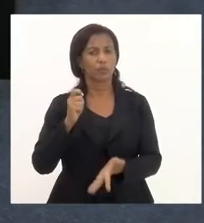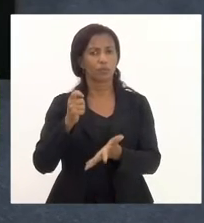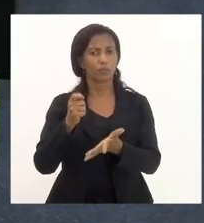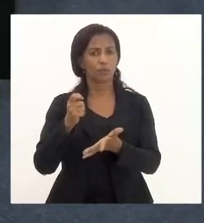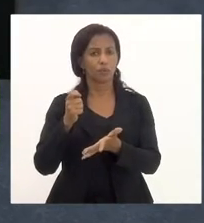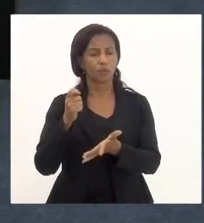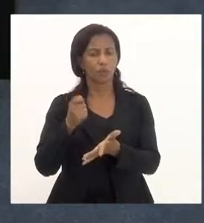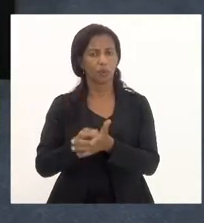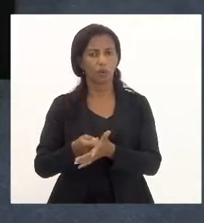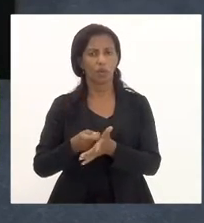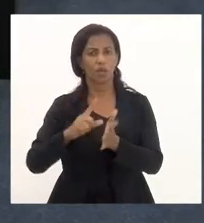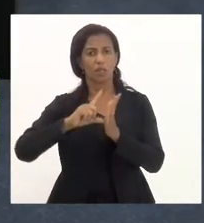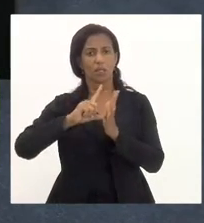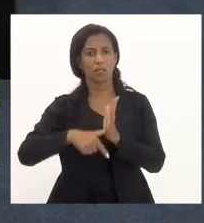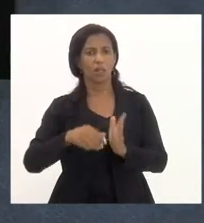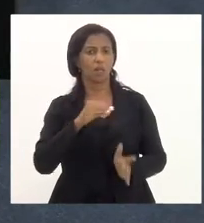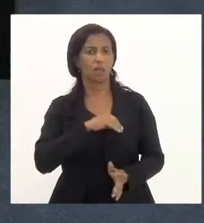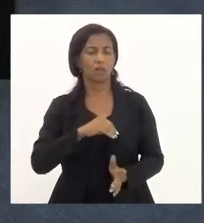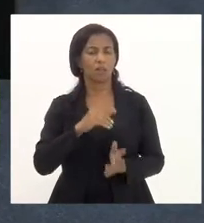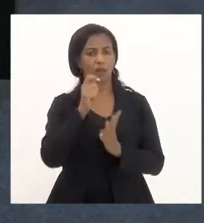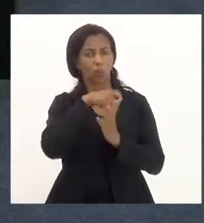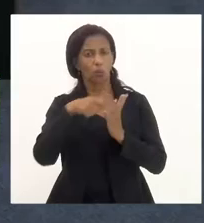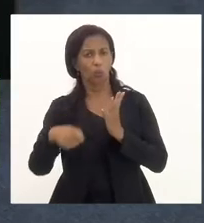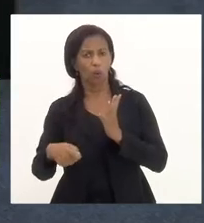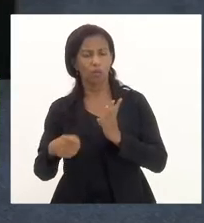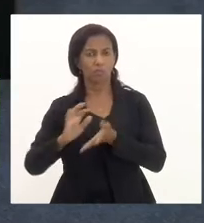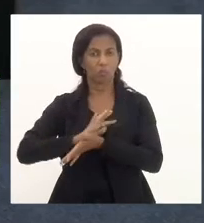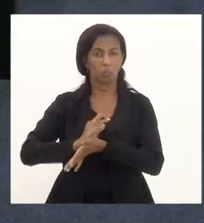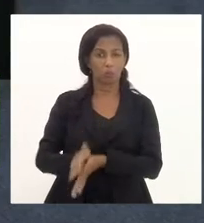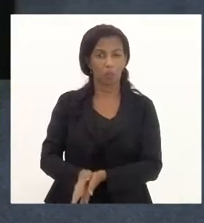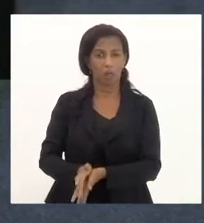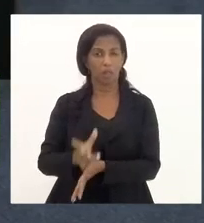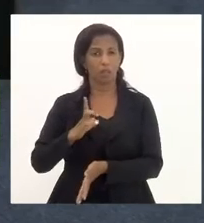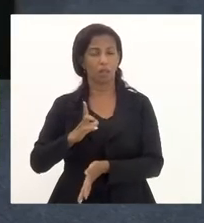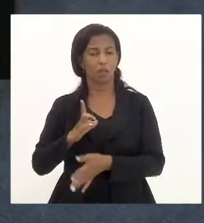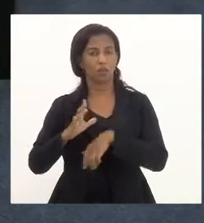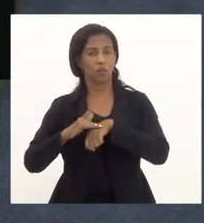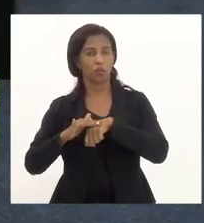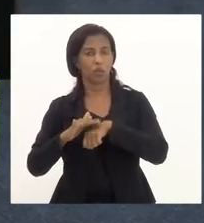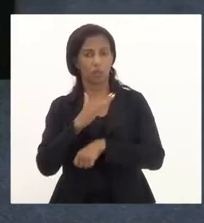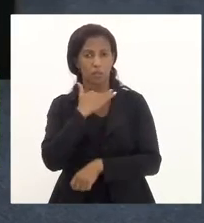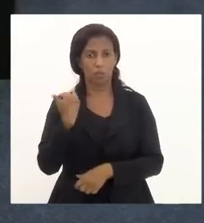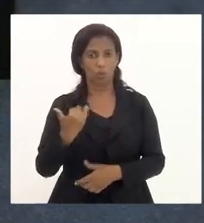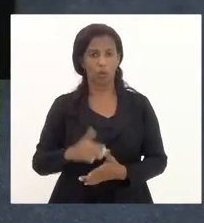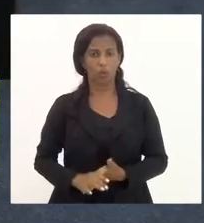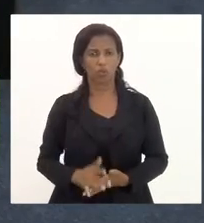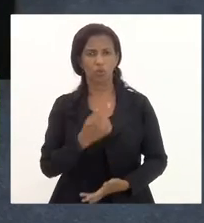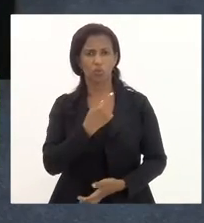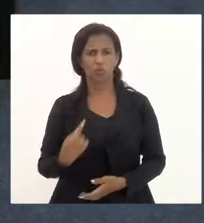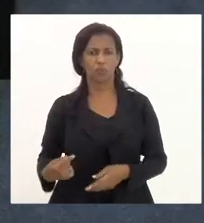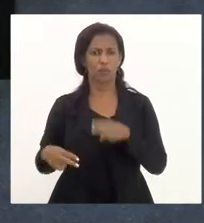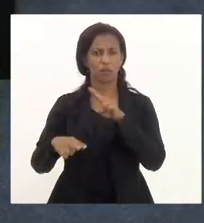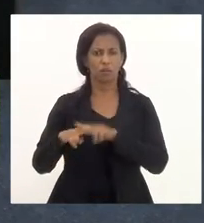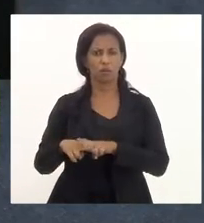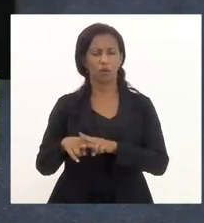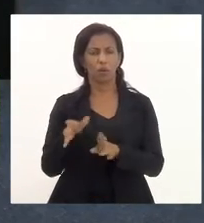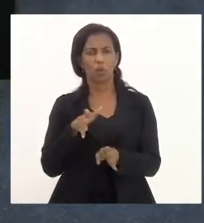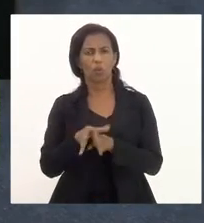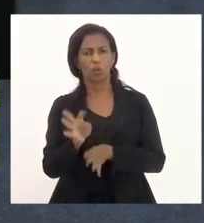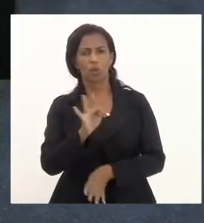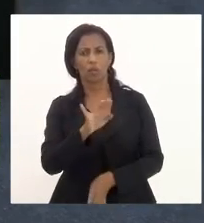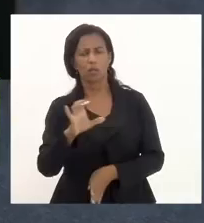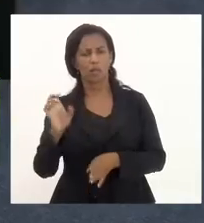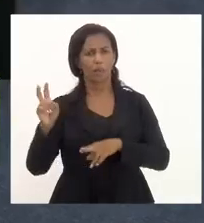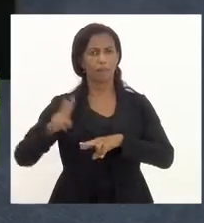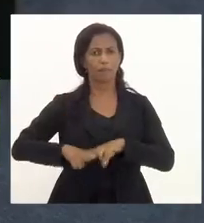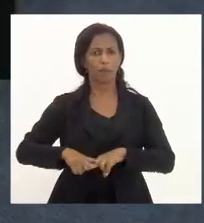penalizados salários foram atrasados por quatro meses a gente for humilhado teve adoecimento e morte governadores presos Conselheiro do